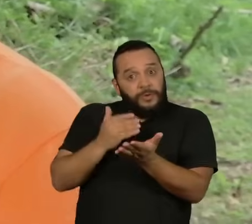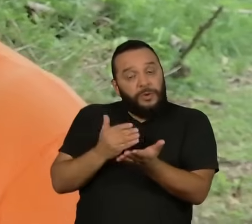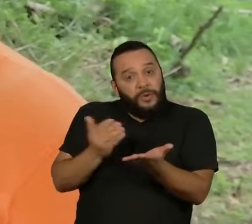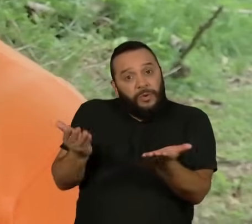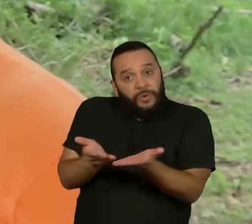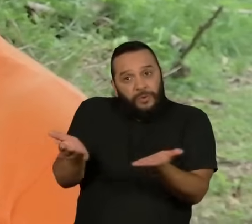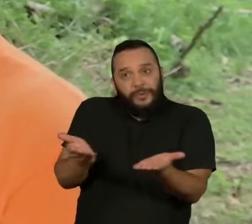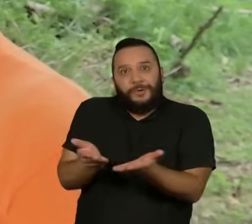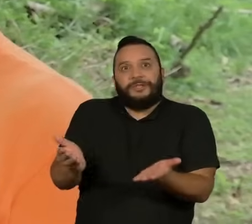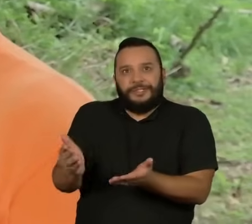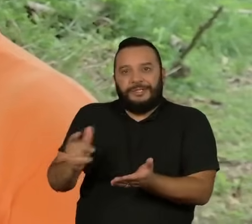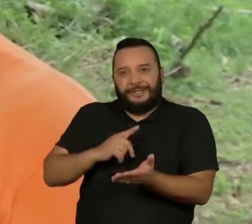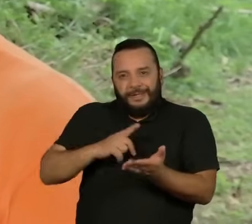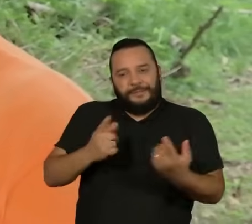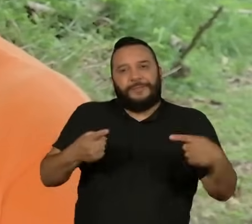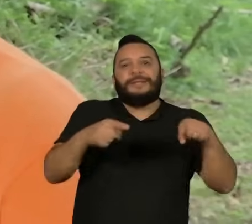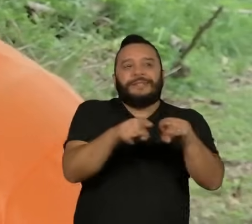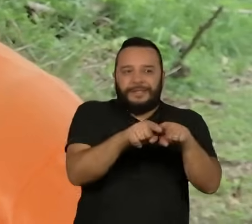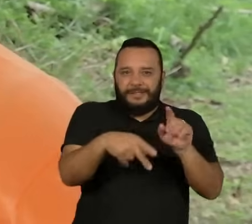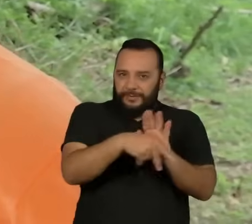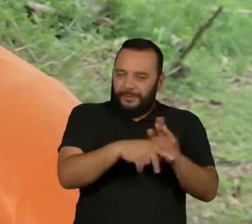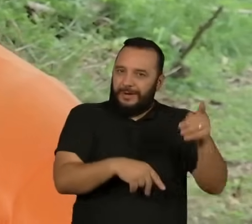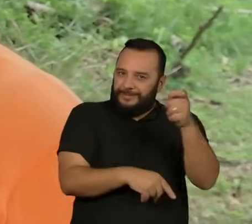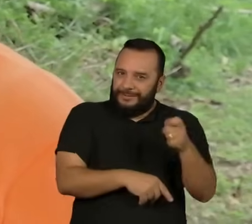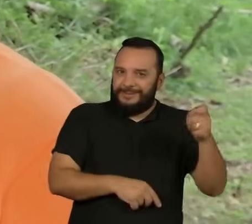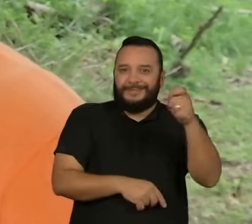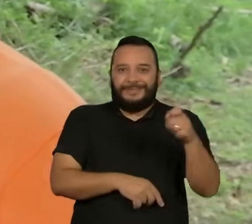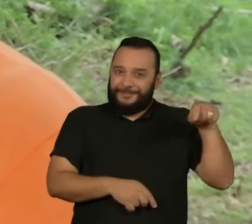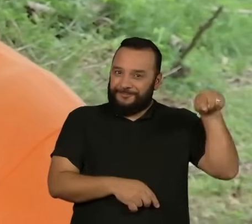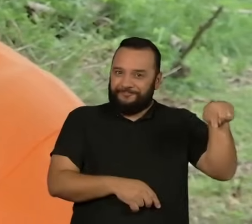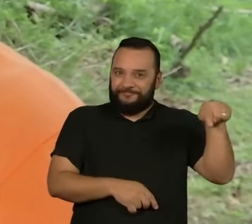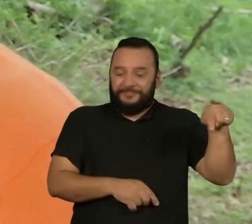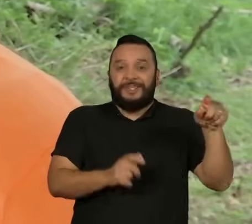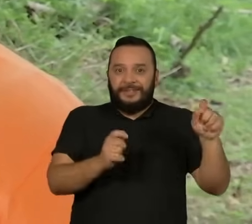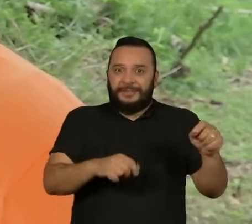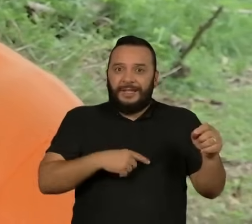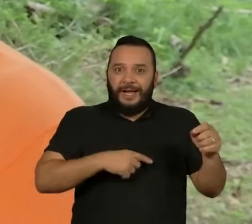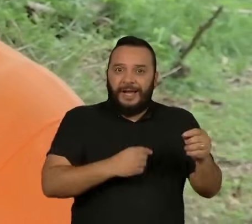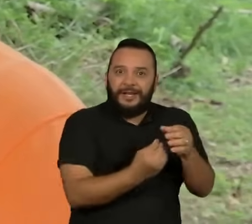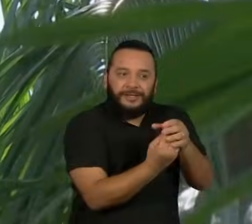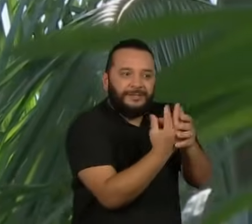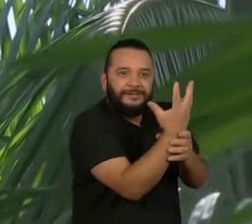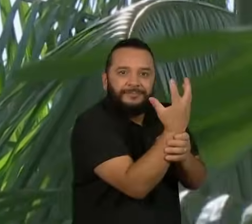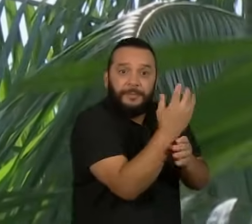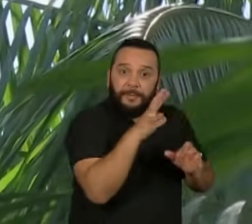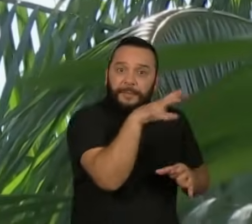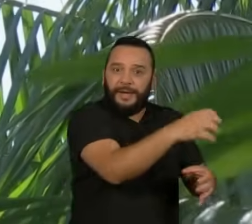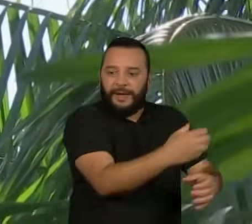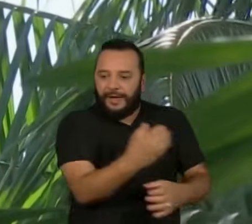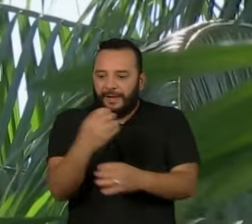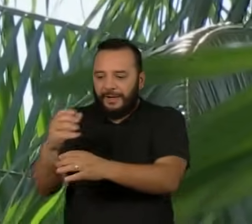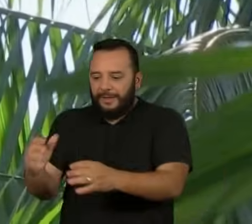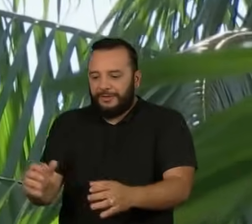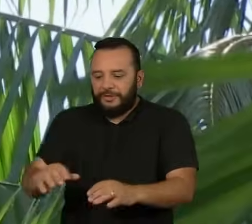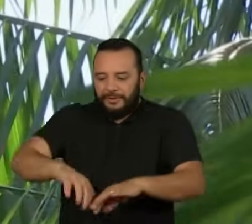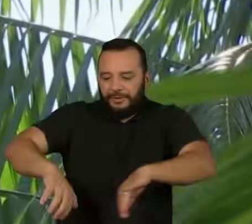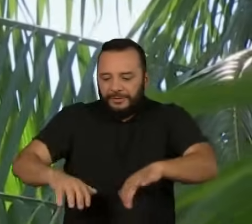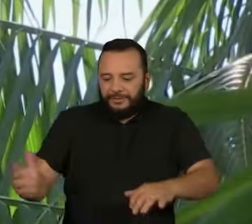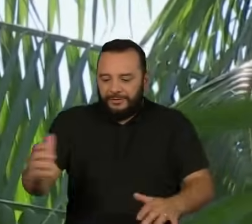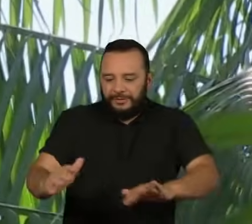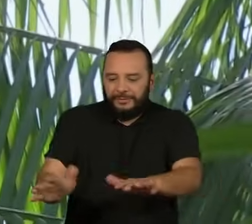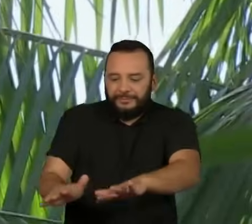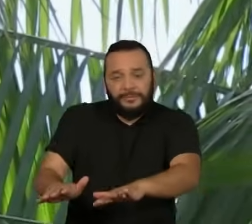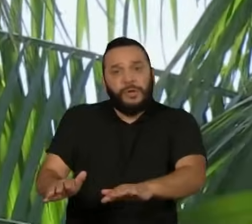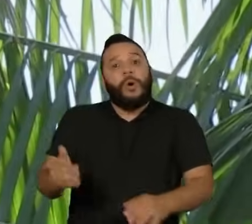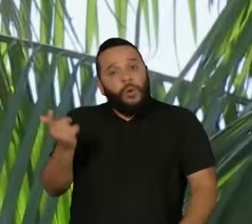a gente já tem uma parceria com a cooperativa, que a gente já pode pegar essas mudas lá e plantar. E hoje eu consigo ter uma maior